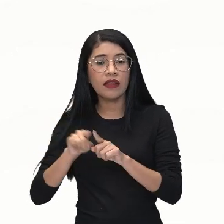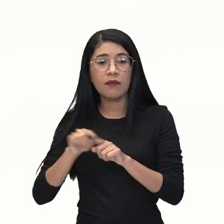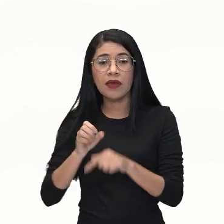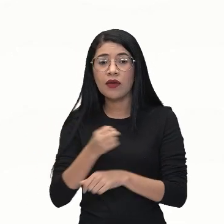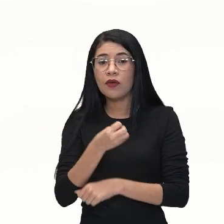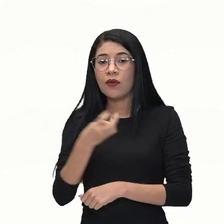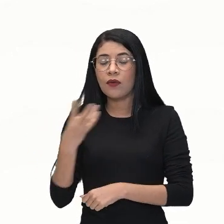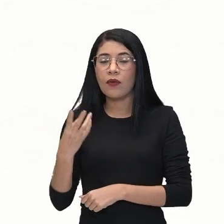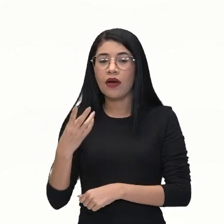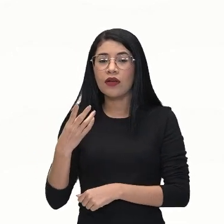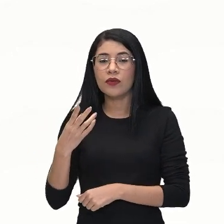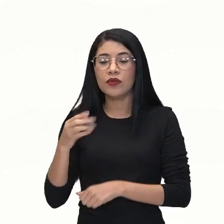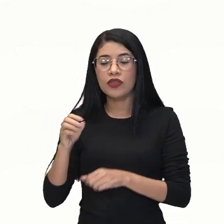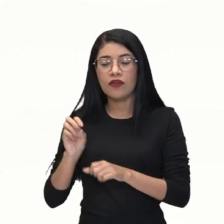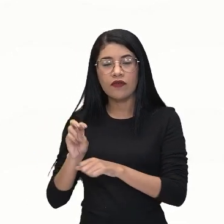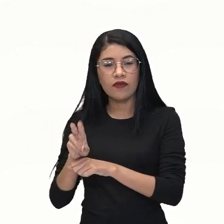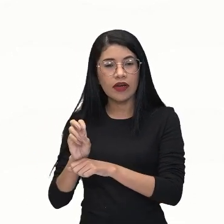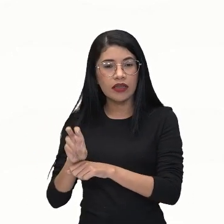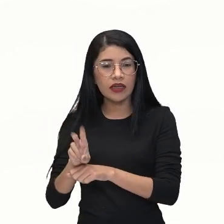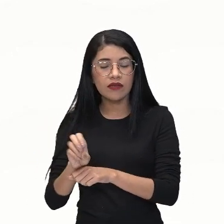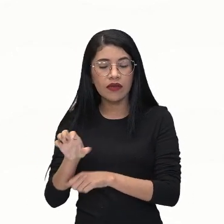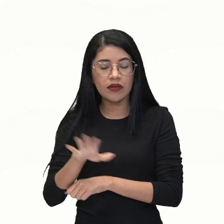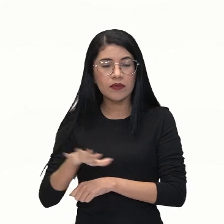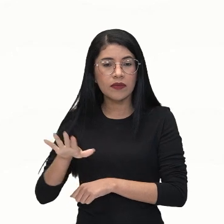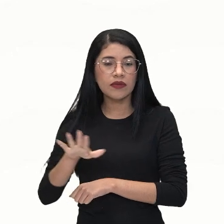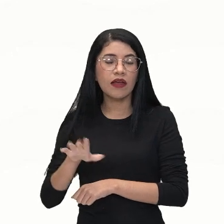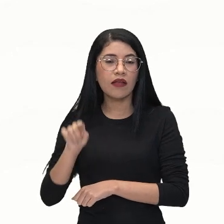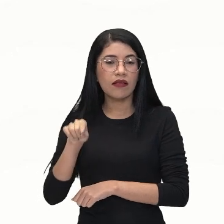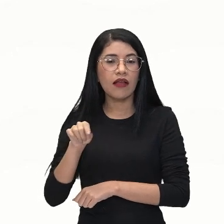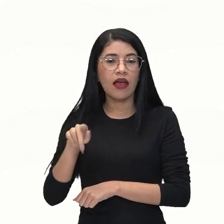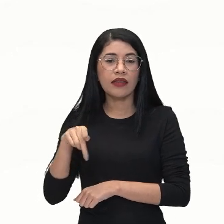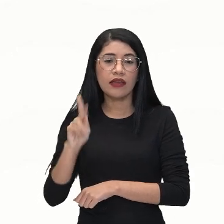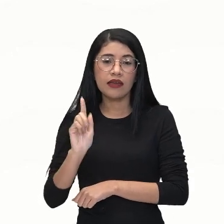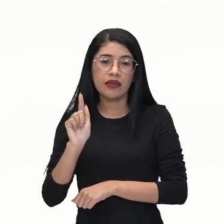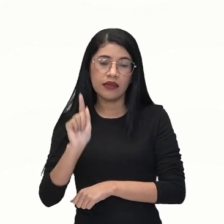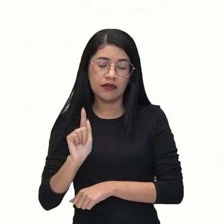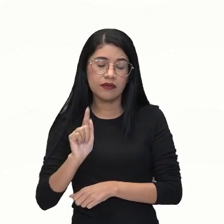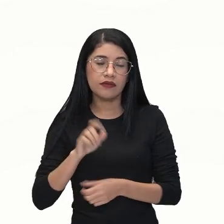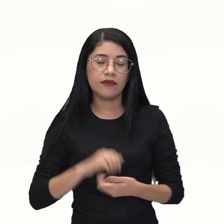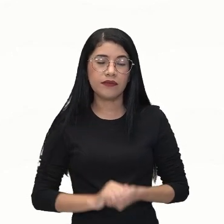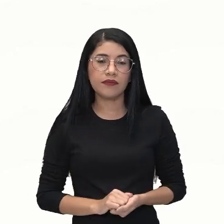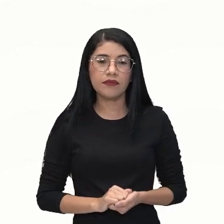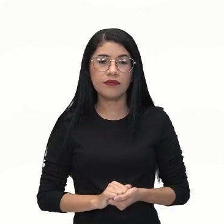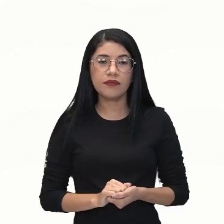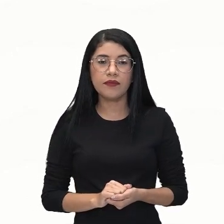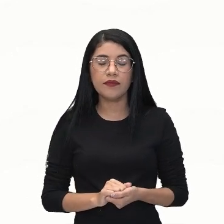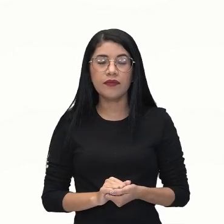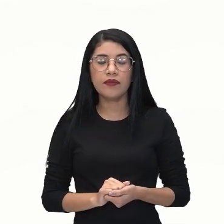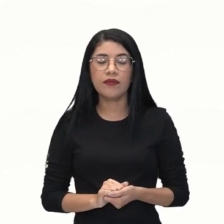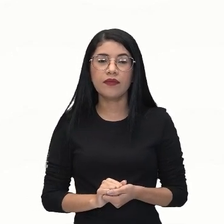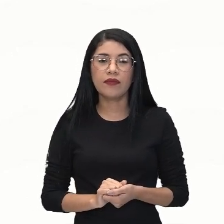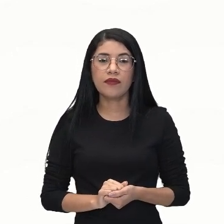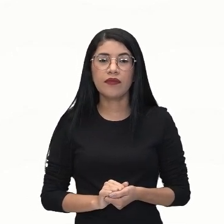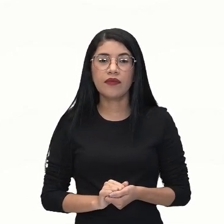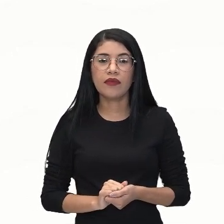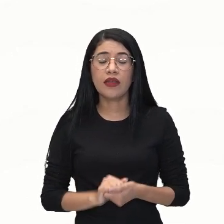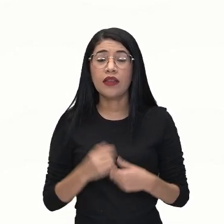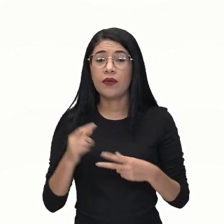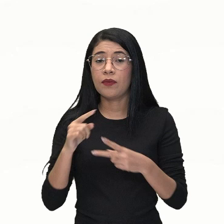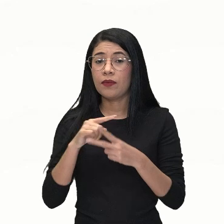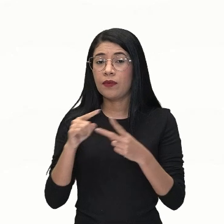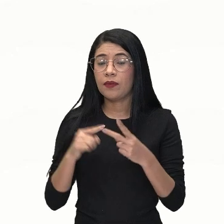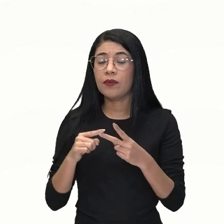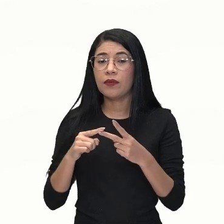de fertilizante, que está em quilos, tudo bem? Então, assim, as duas